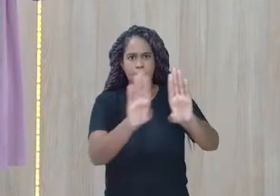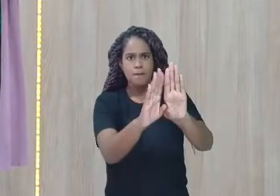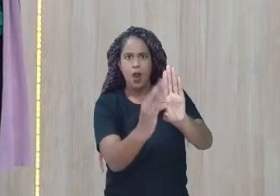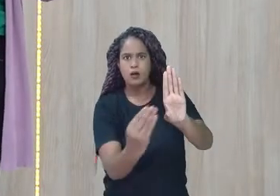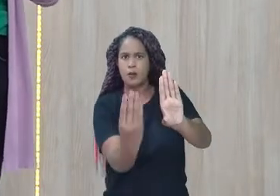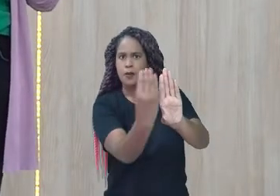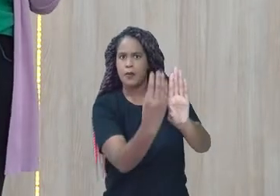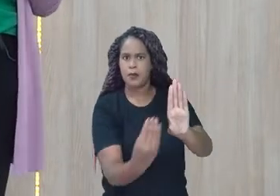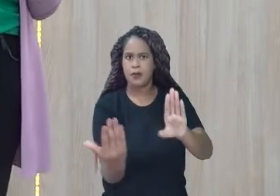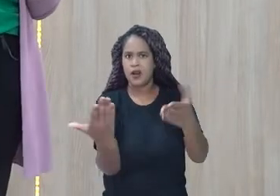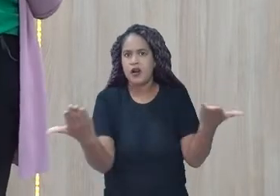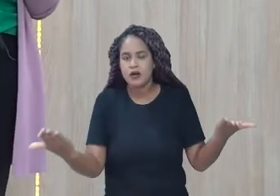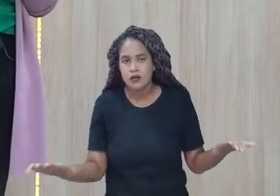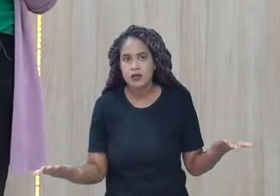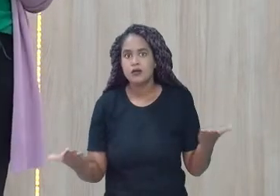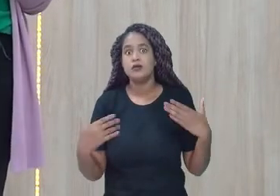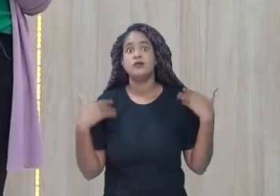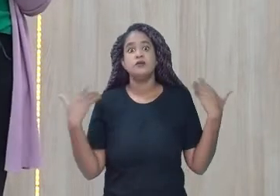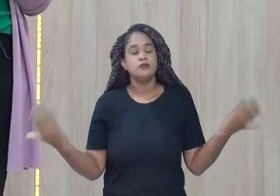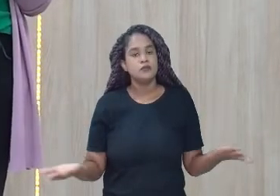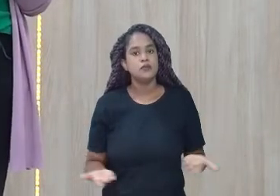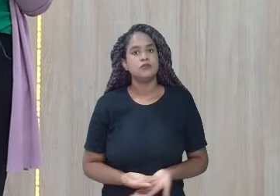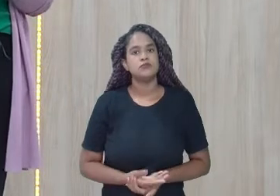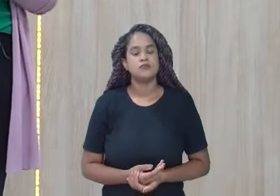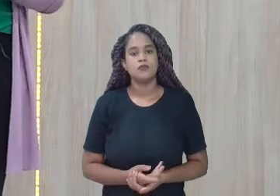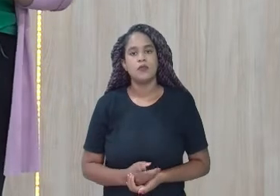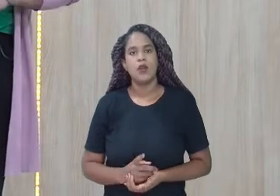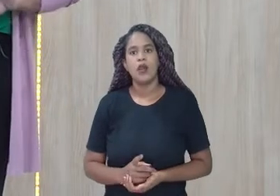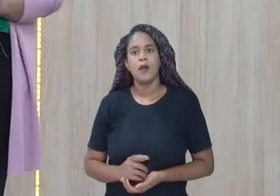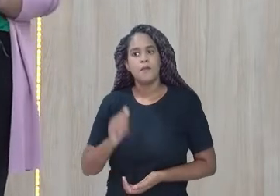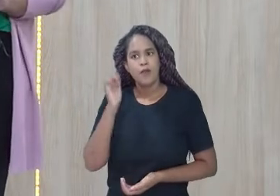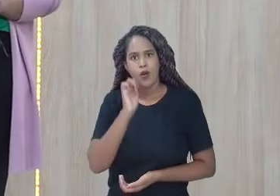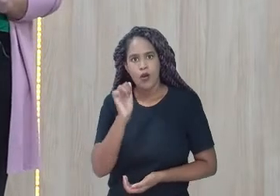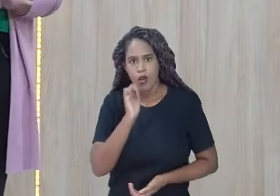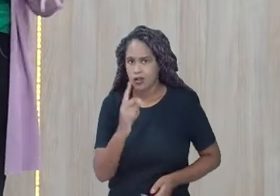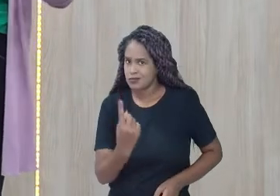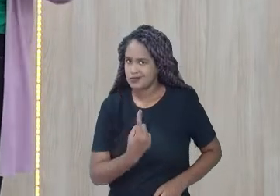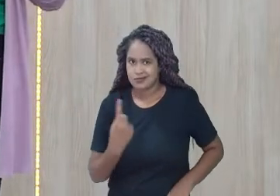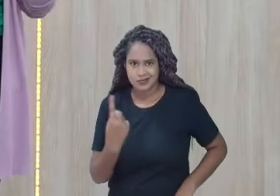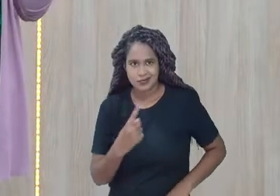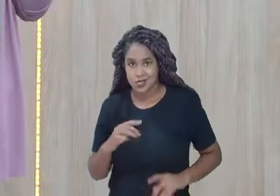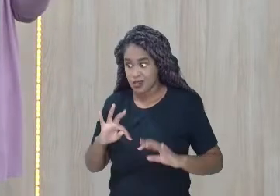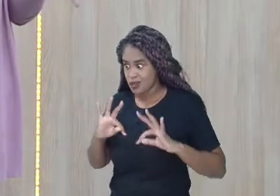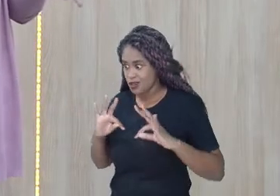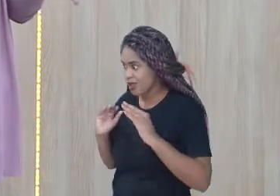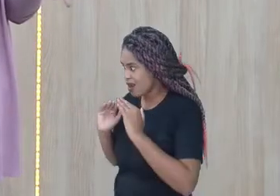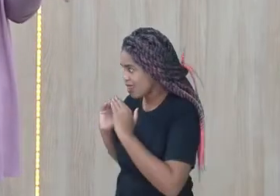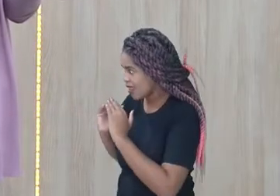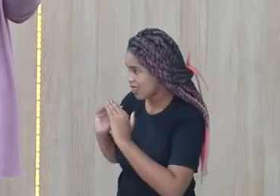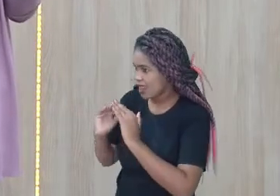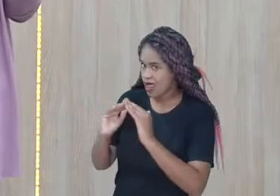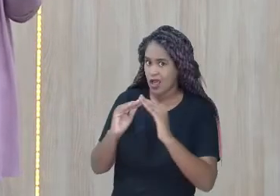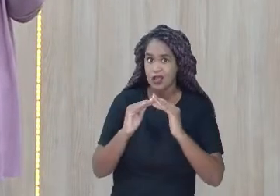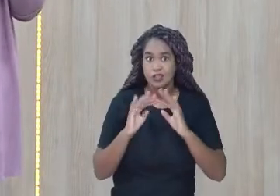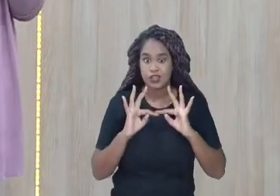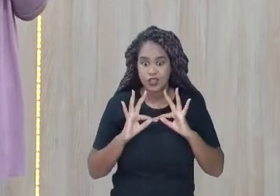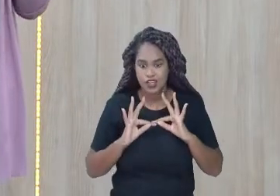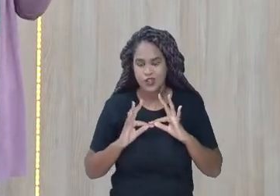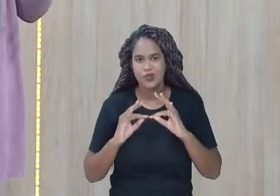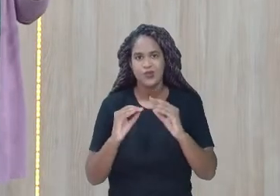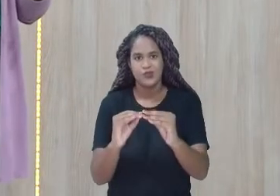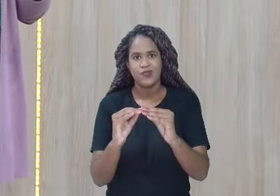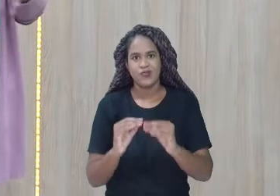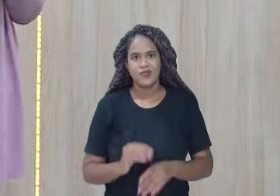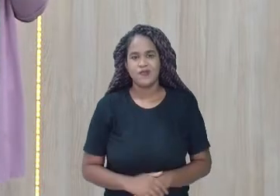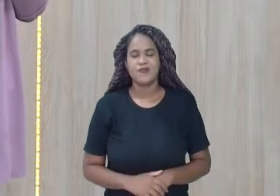fantástico fica muito exacerbado. No fundo, a moça não estava sozinha. Toda a casa na